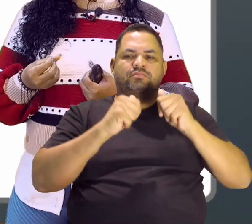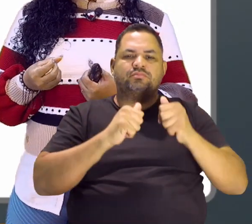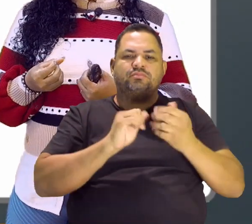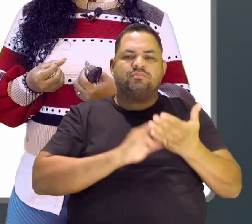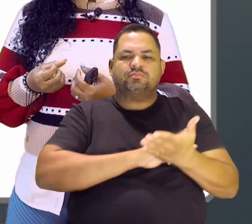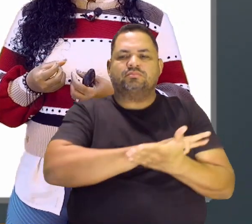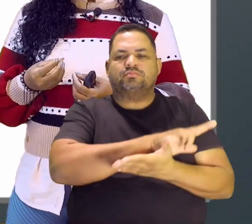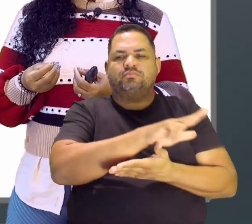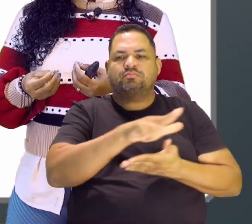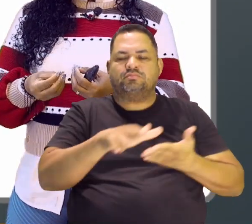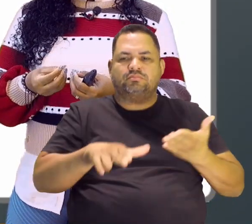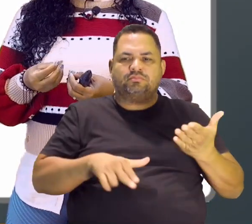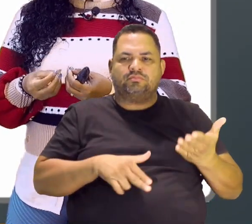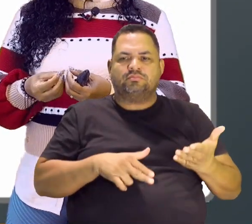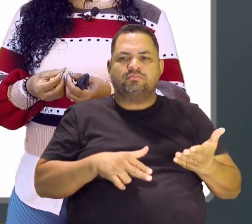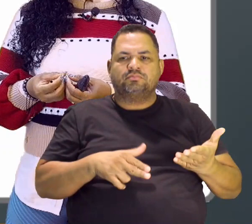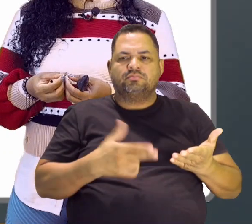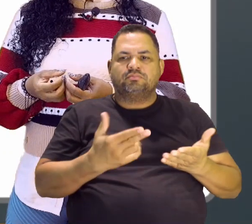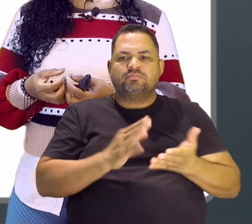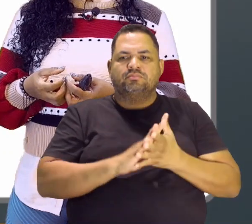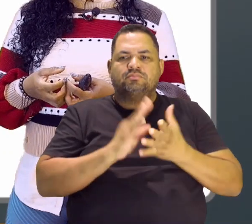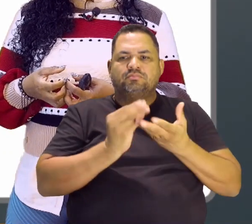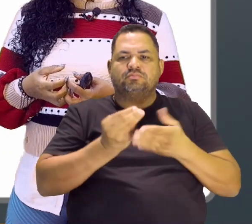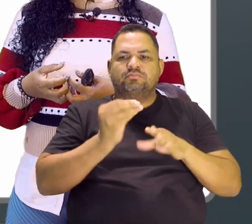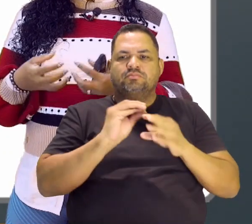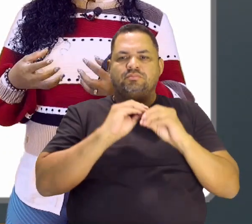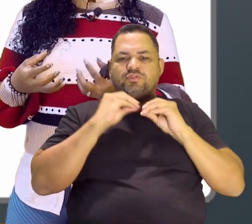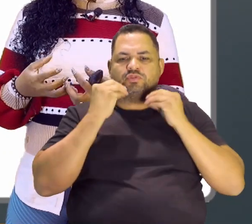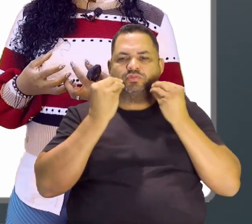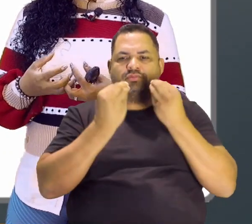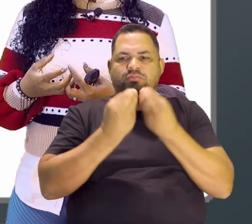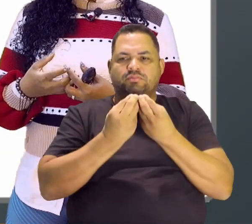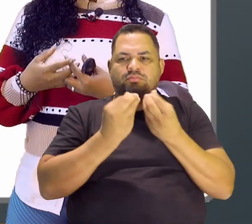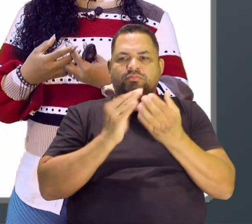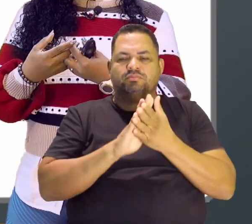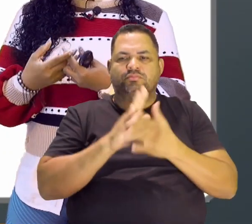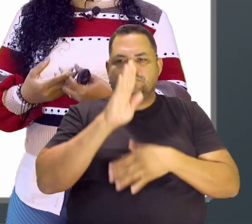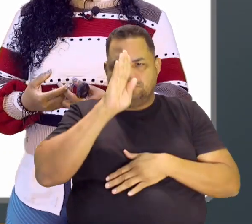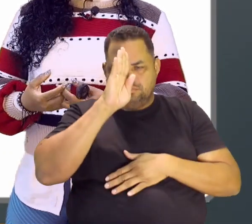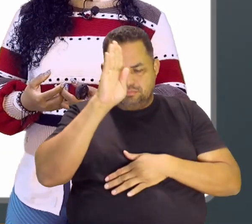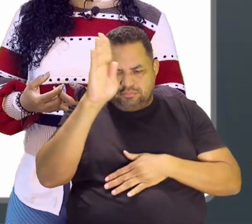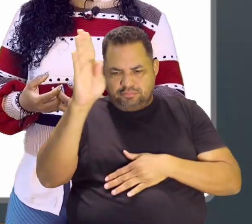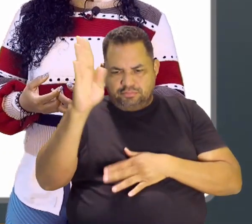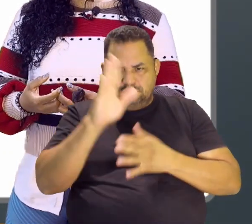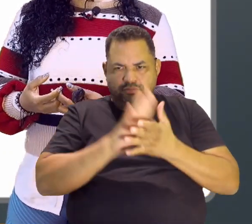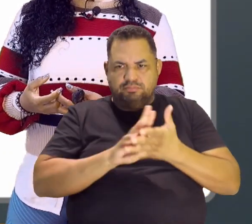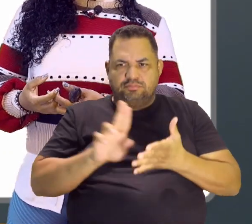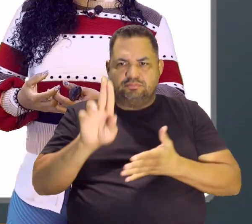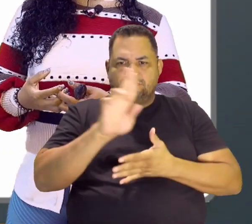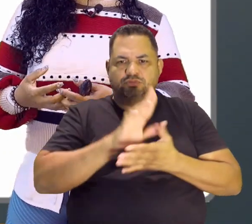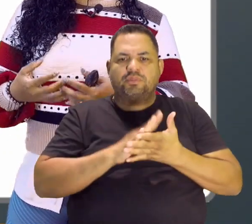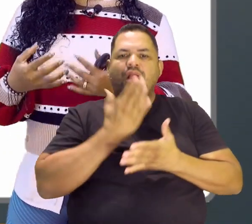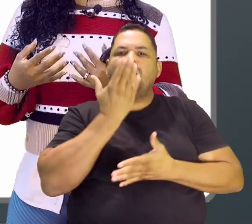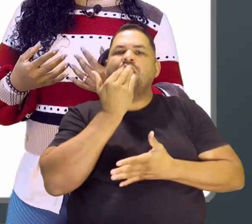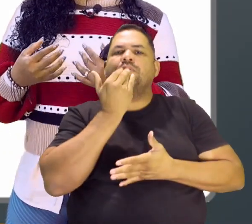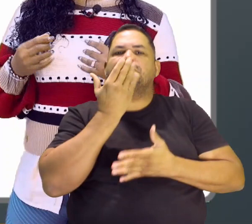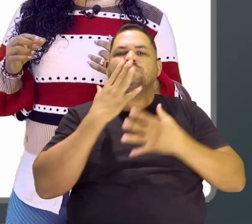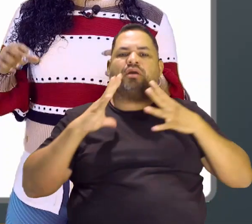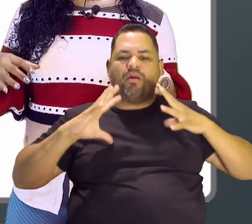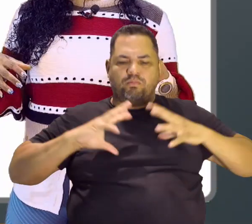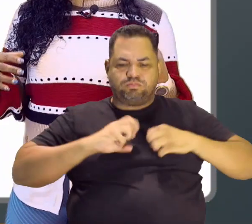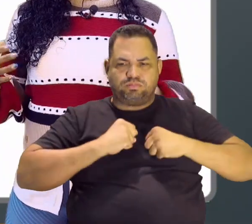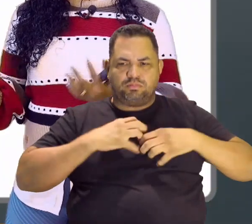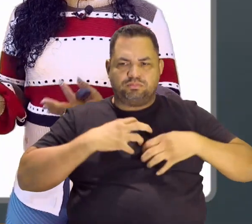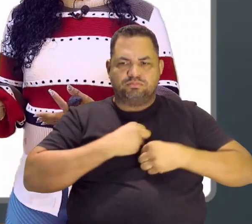gama de subsídios, né, que vem aí principalmente em especial através dessa alimentação e ele